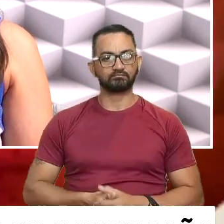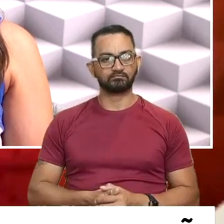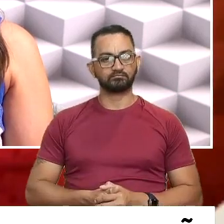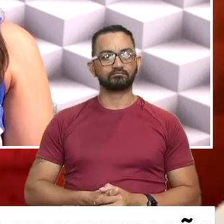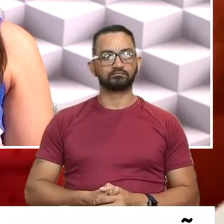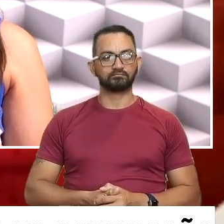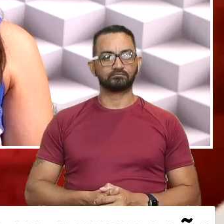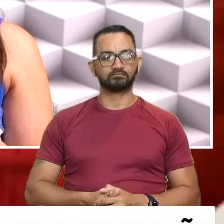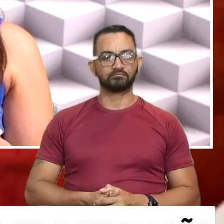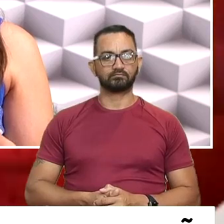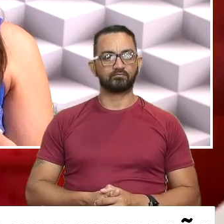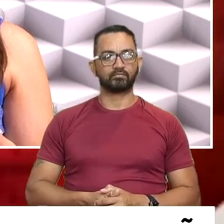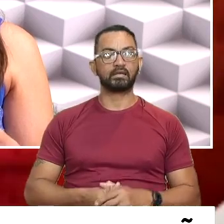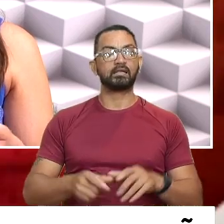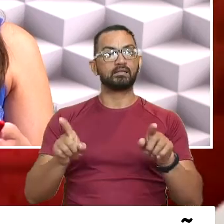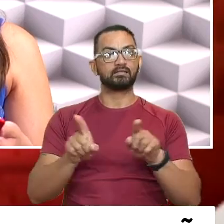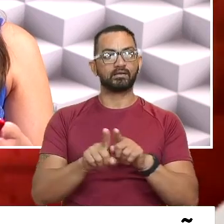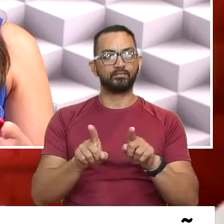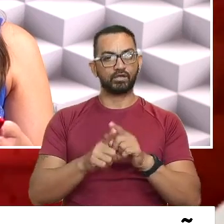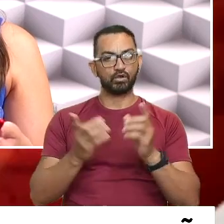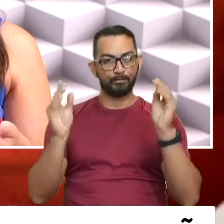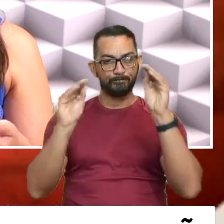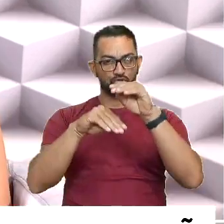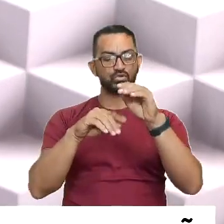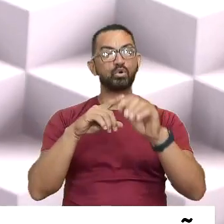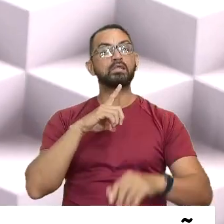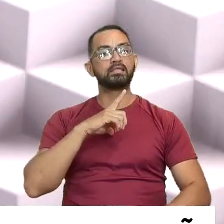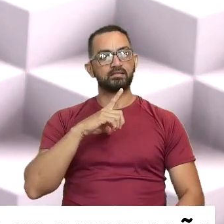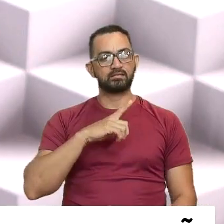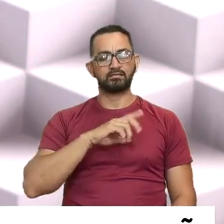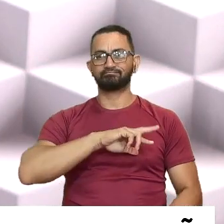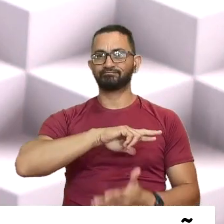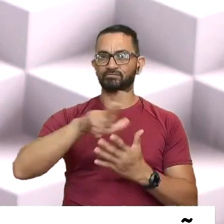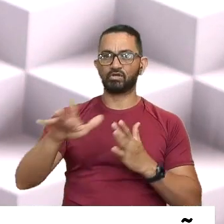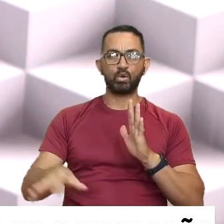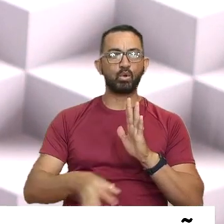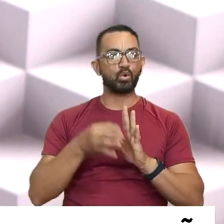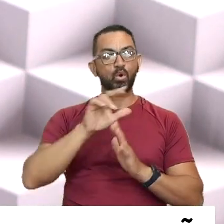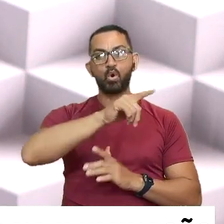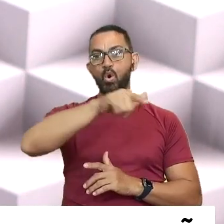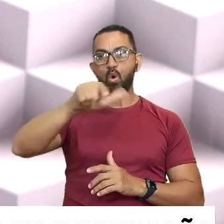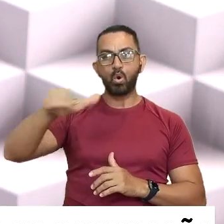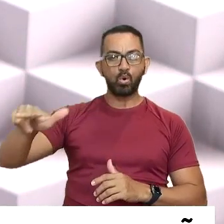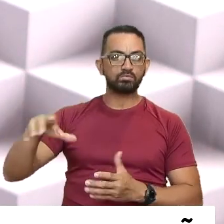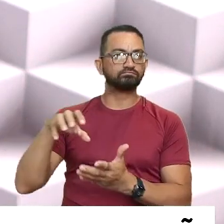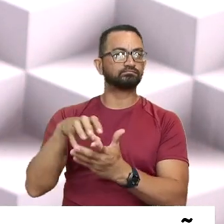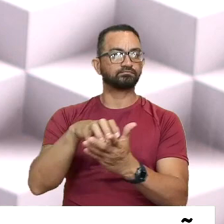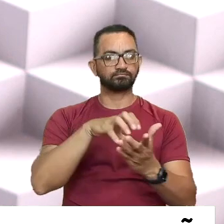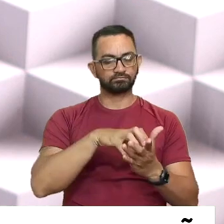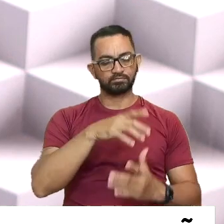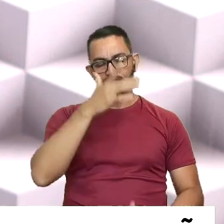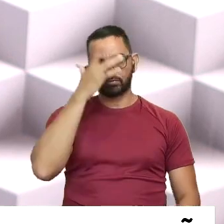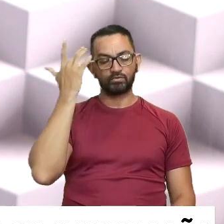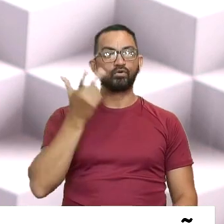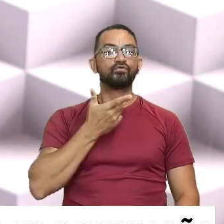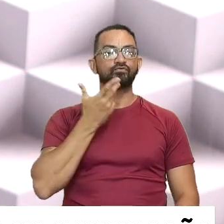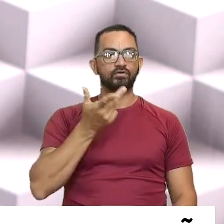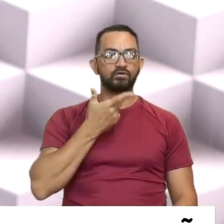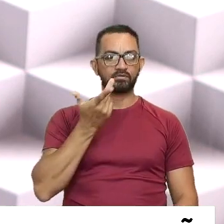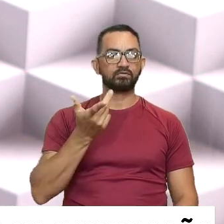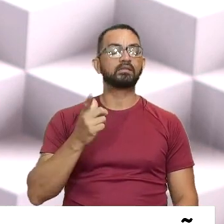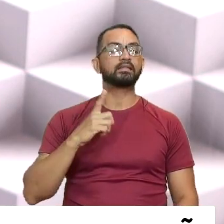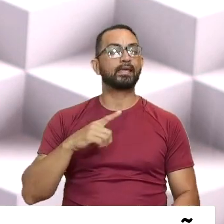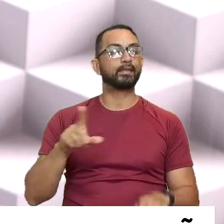acompanhando, não é? A gente vai continuar acompanhando. Inclusive, quando a gente postou a matéria, a gente já recebeu vários comentários de outros pontos da cidade, né? O